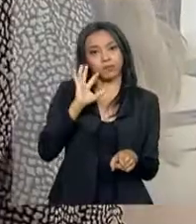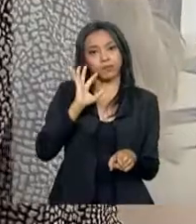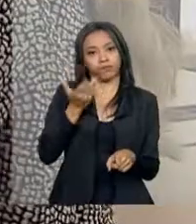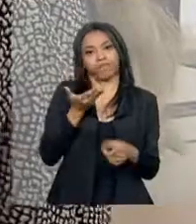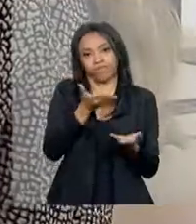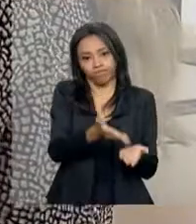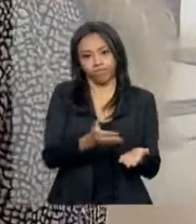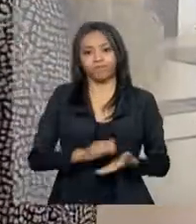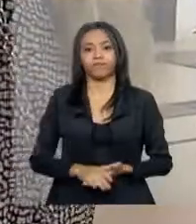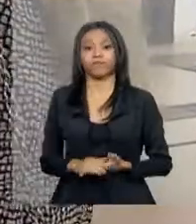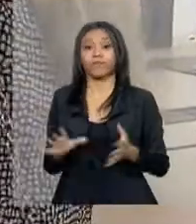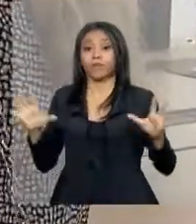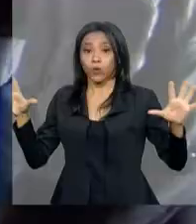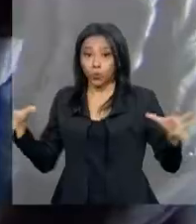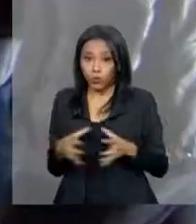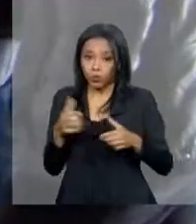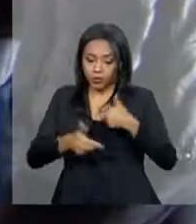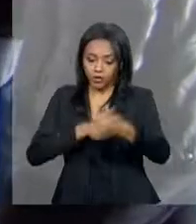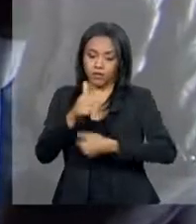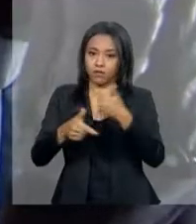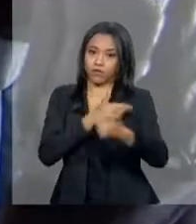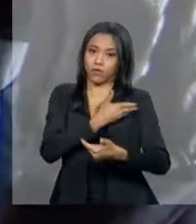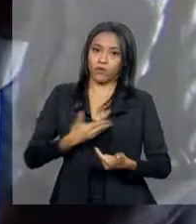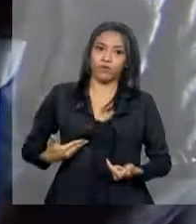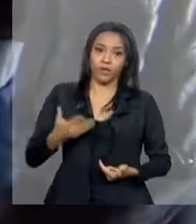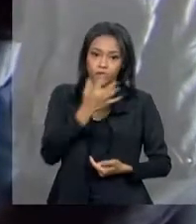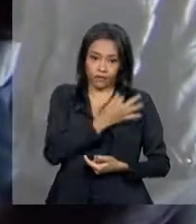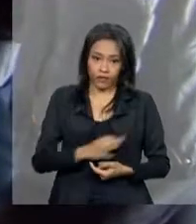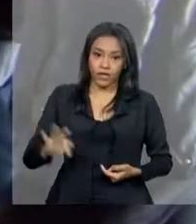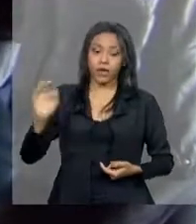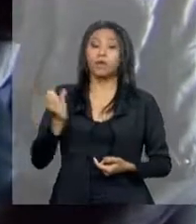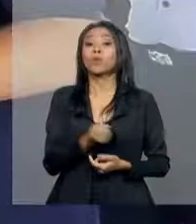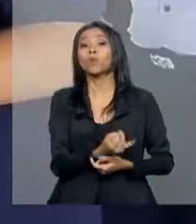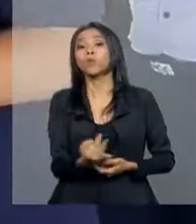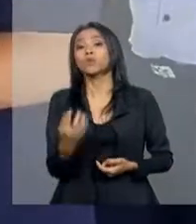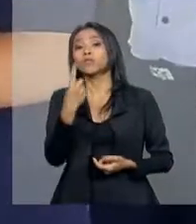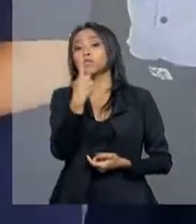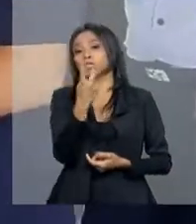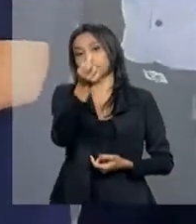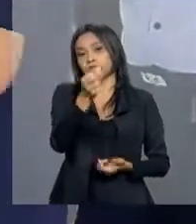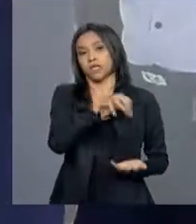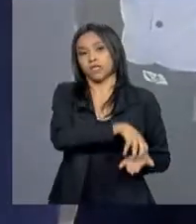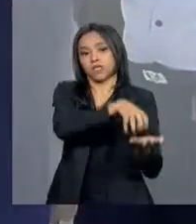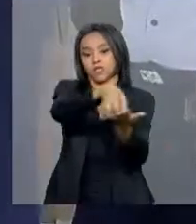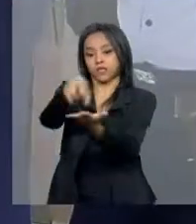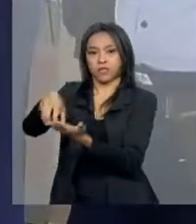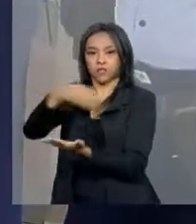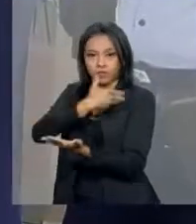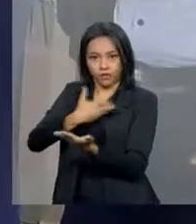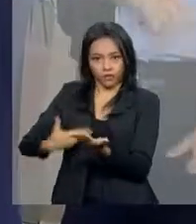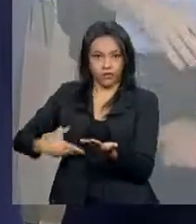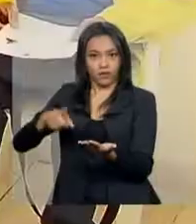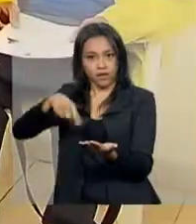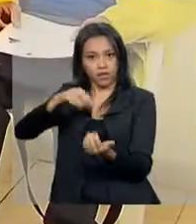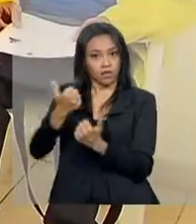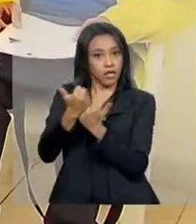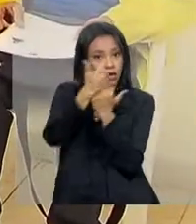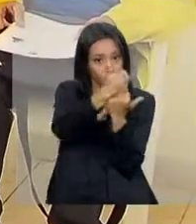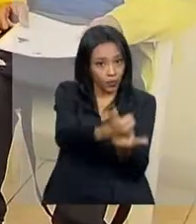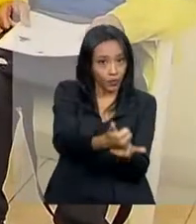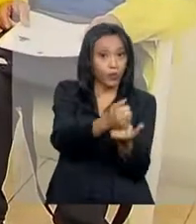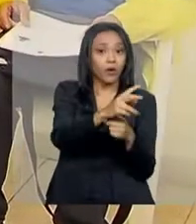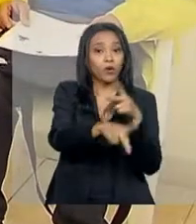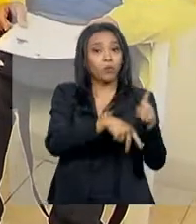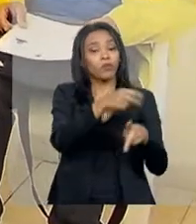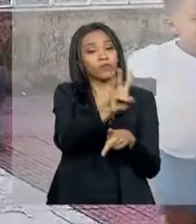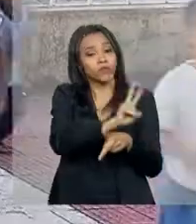A Força-Tarefa do Governo Federal conta com 16 órgãos públicos. Além de prestar o suporte aos venezuelanos, o governo também